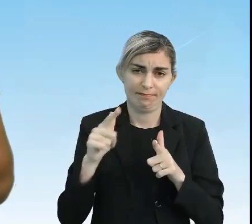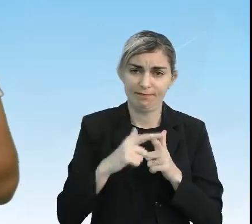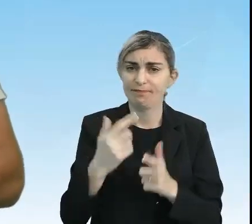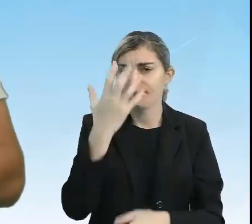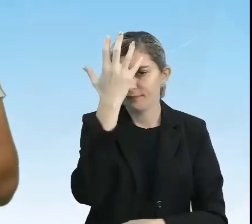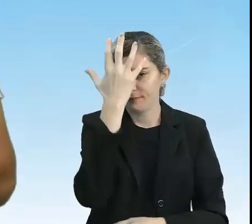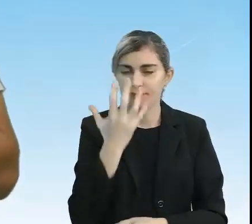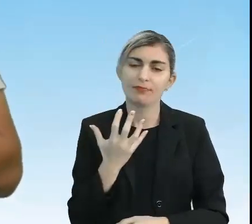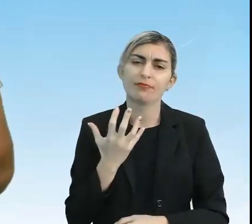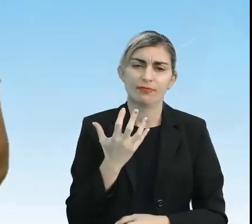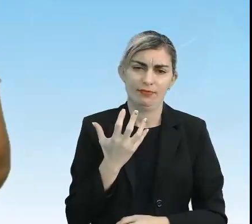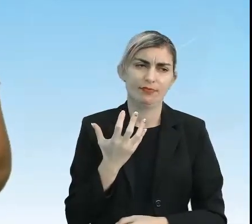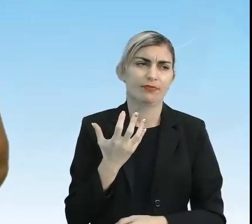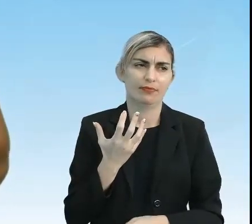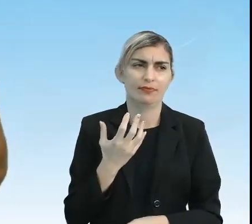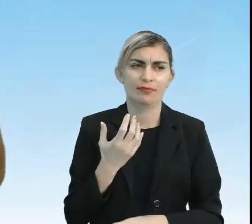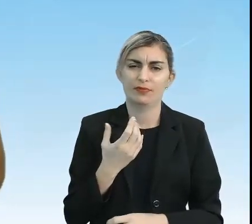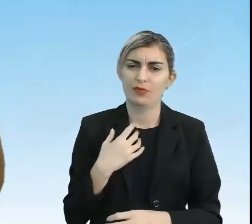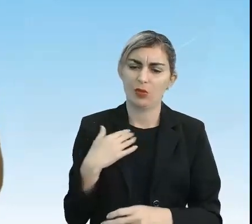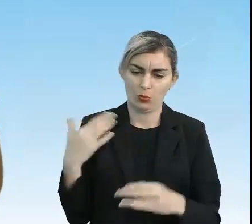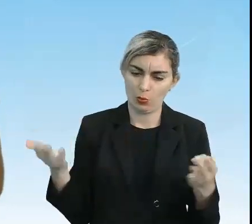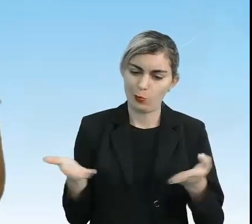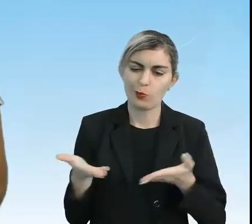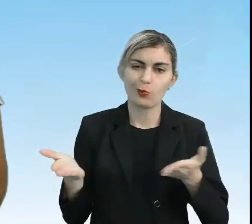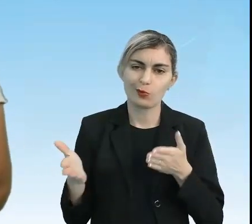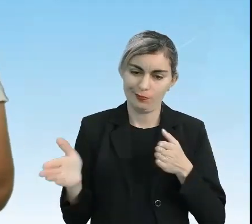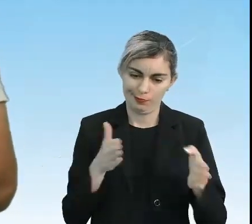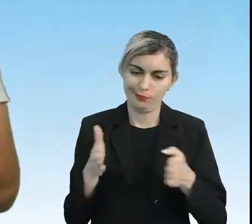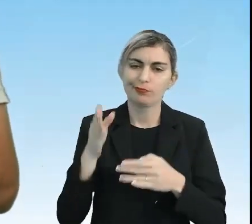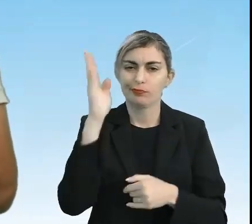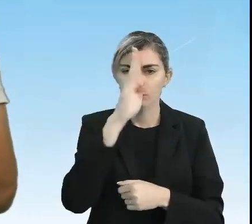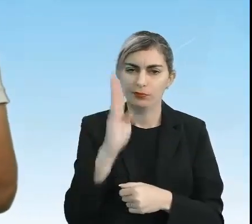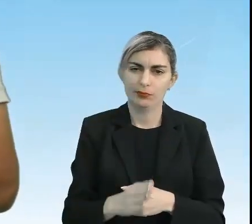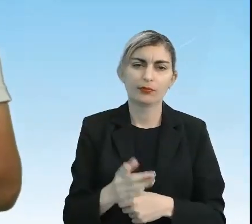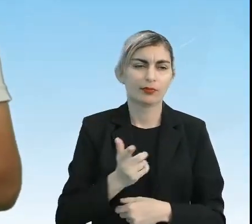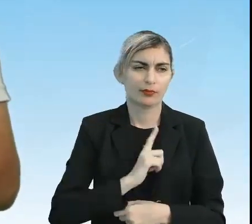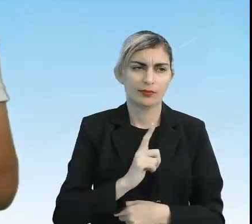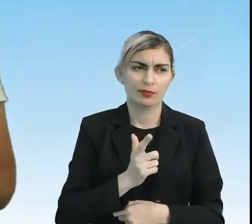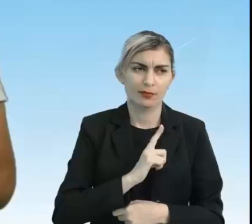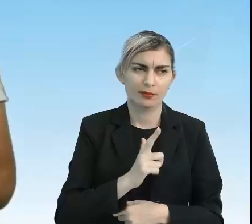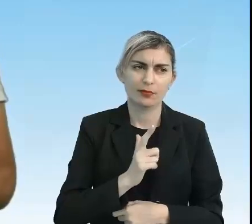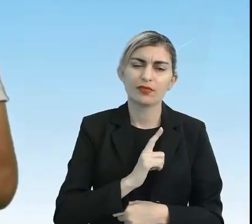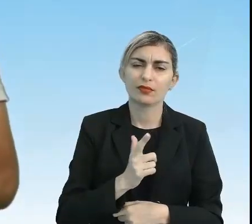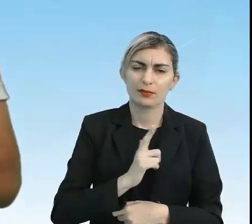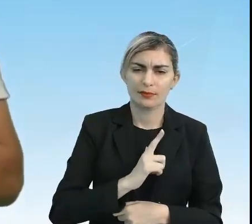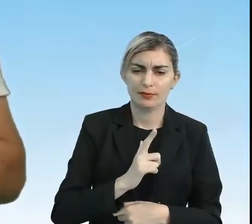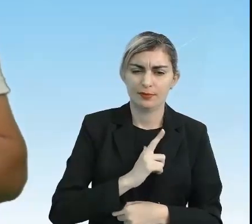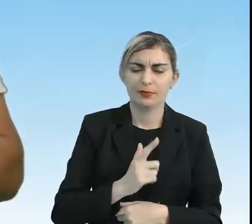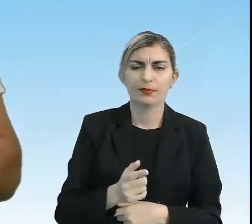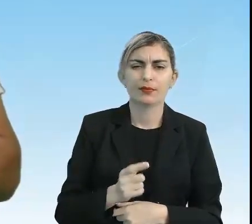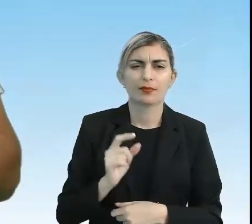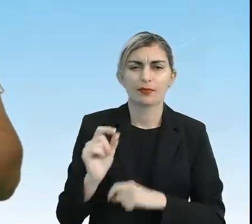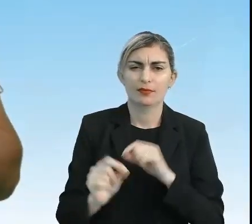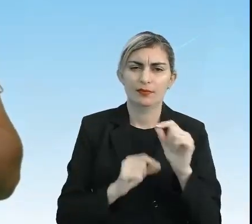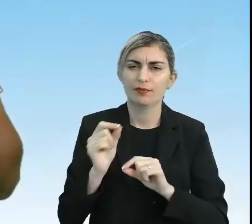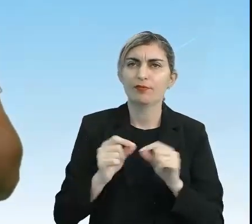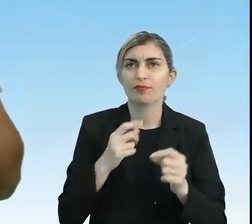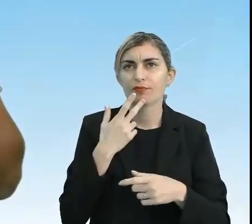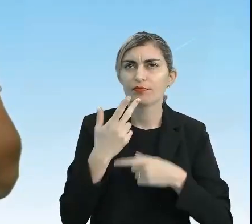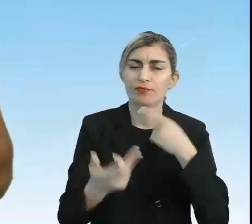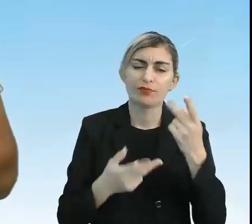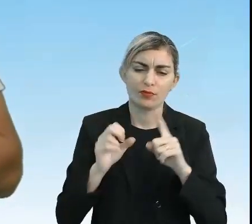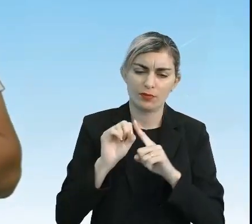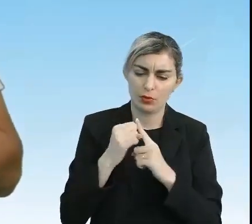sério e especificamente nos tempos atuais no Brasil. Nós estamos com, eu diria, com